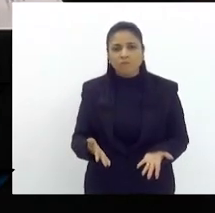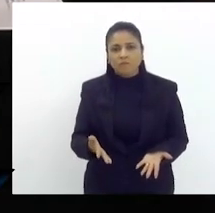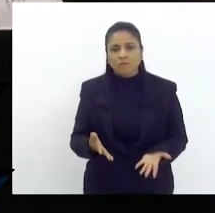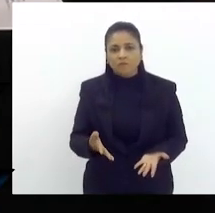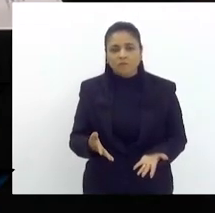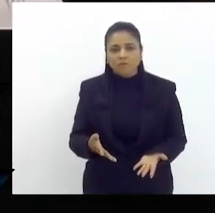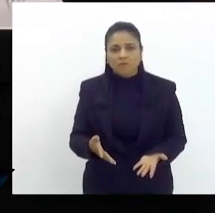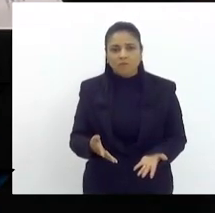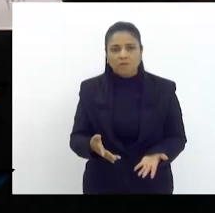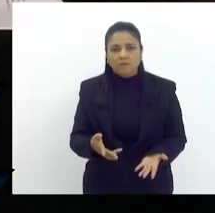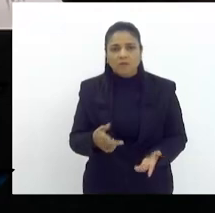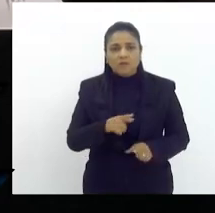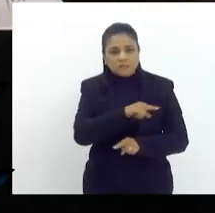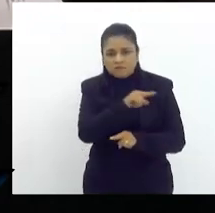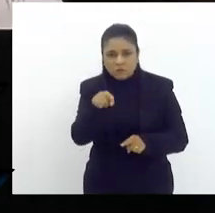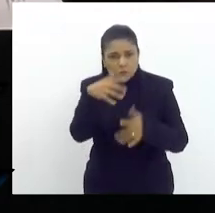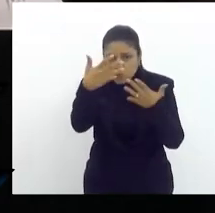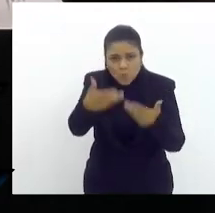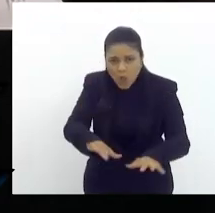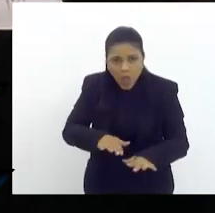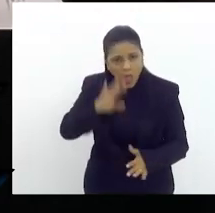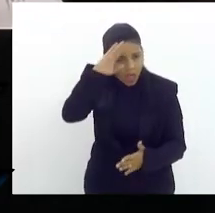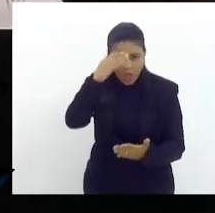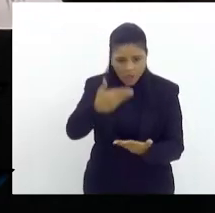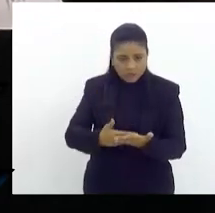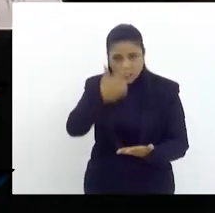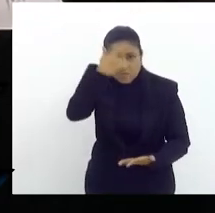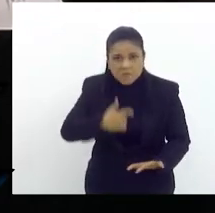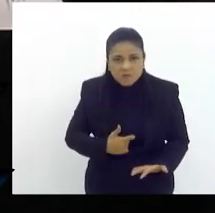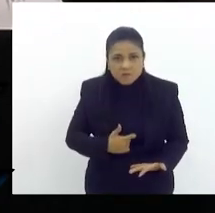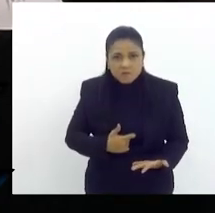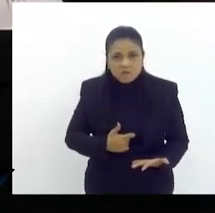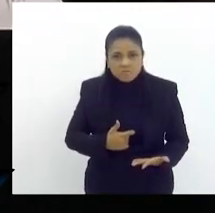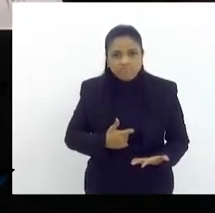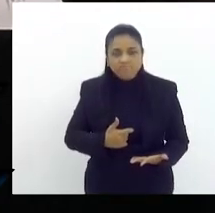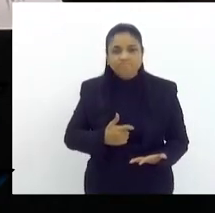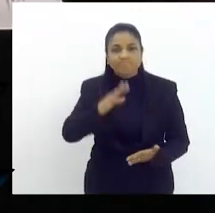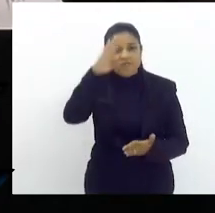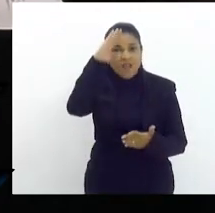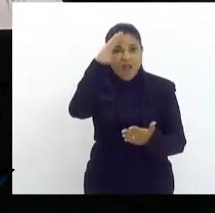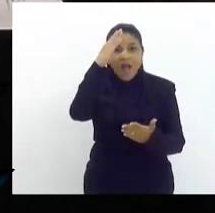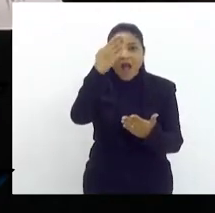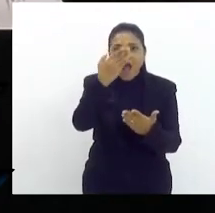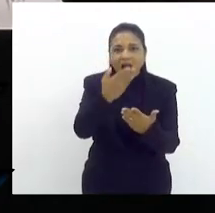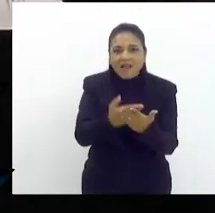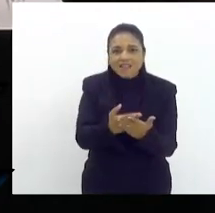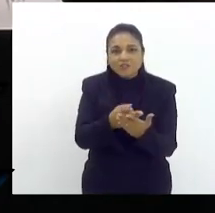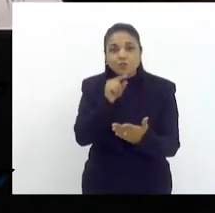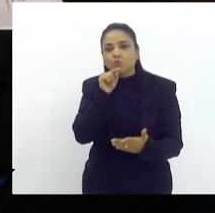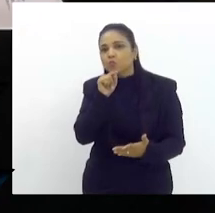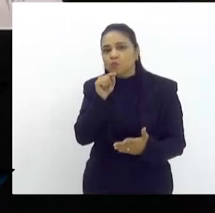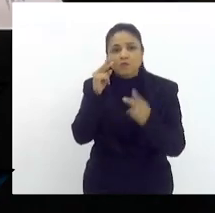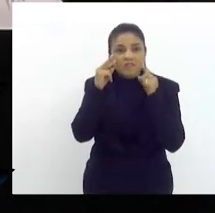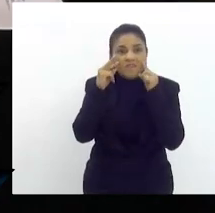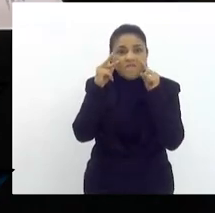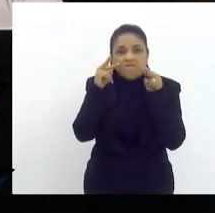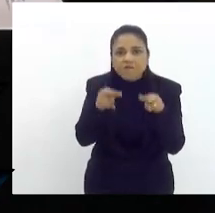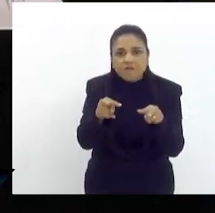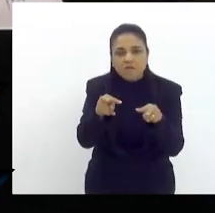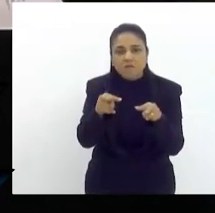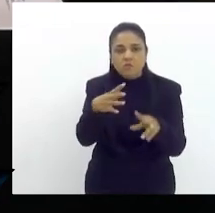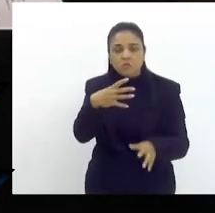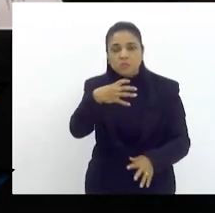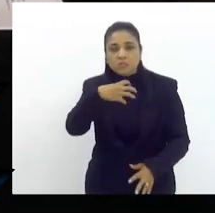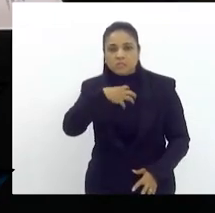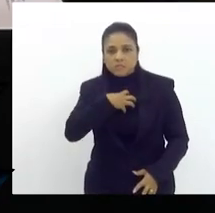e se vocês não quiserem acreditar em mim acreditam nos seus olhos acreditem Nos seus